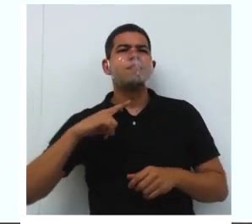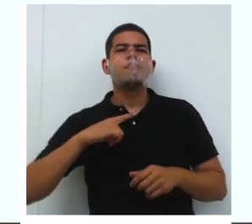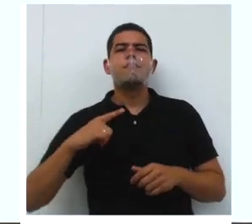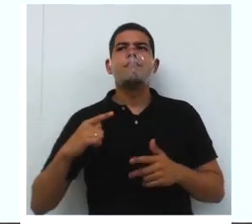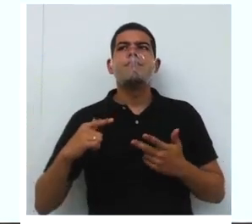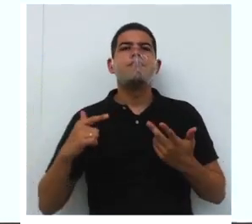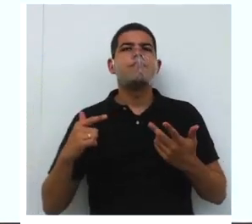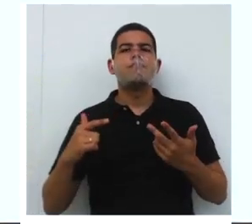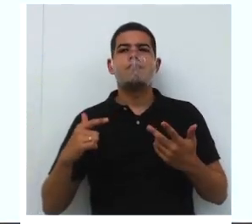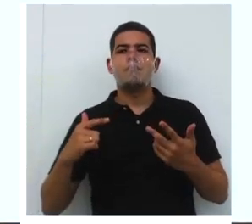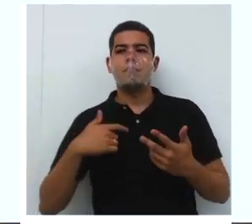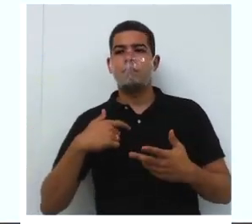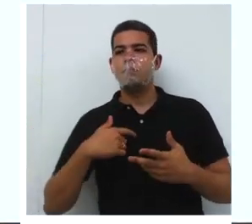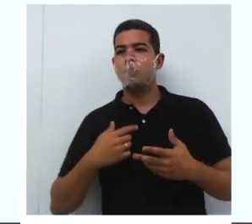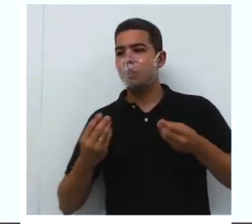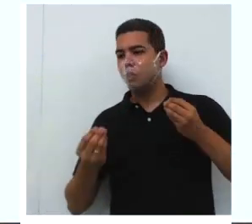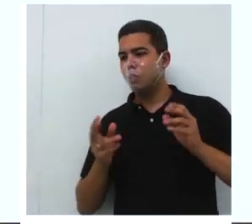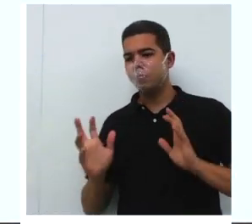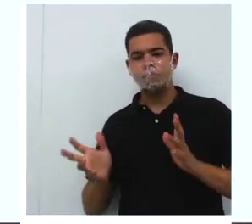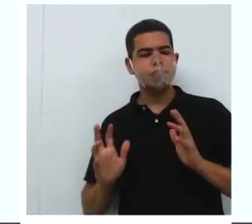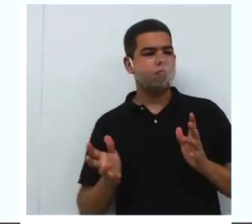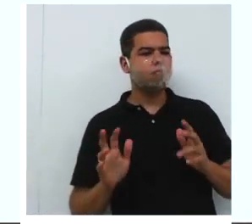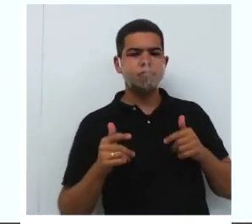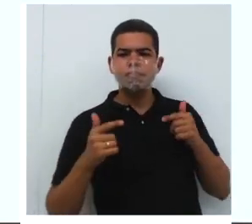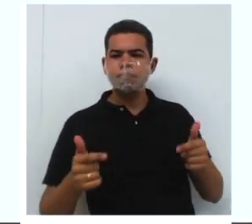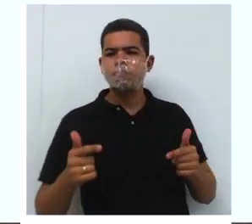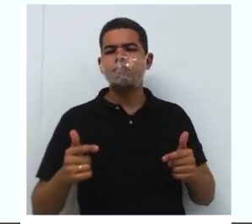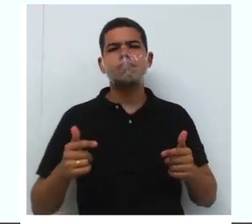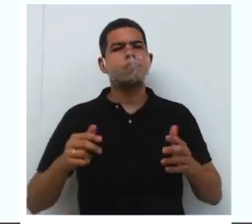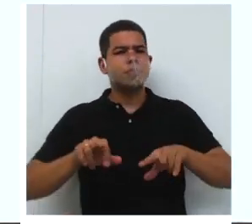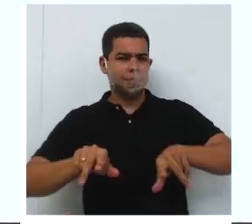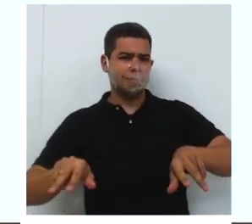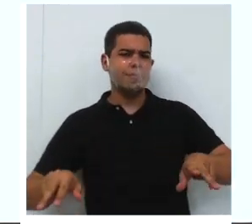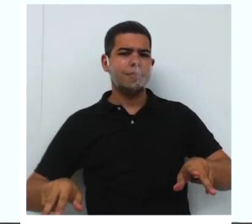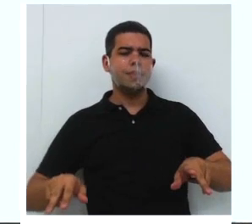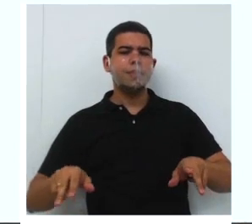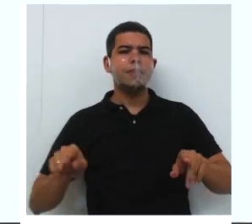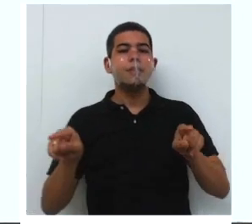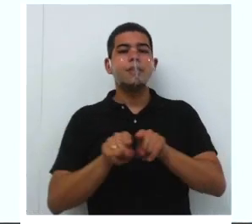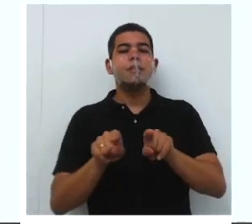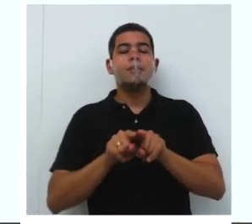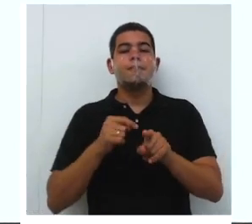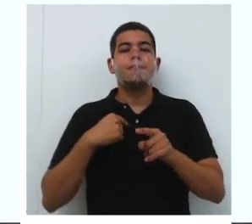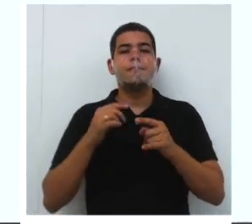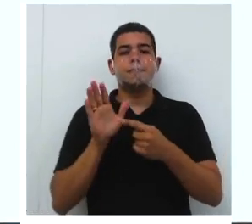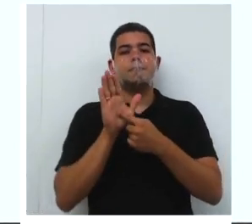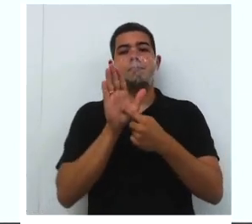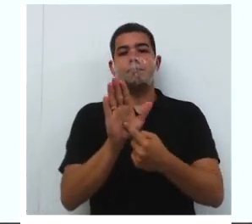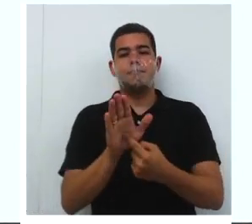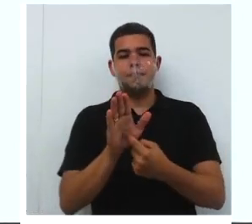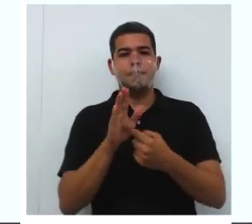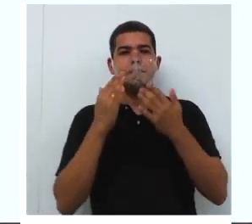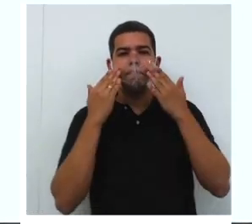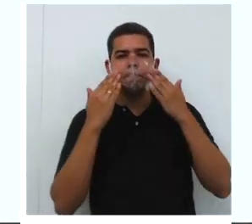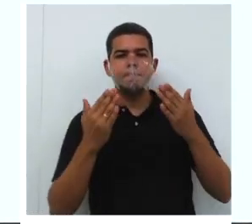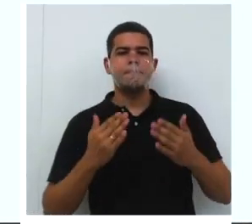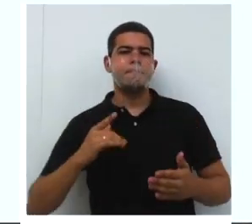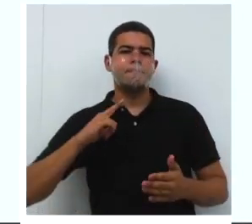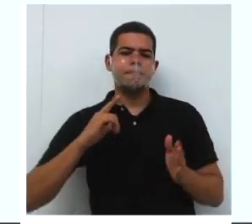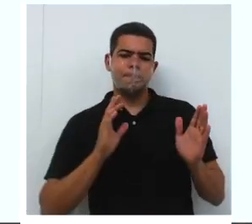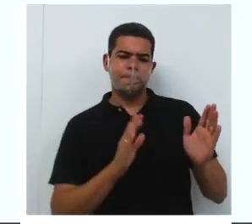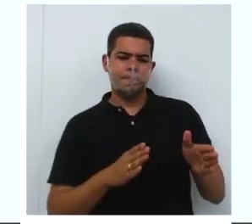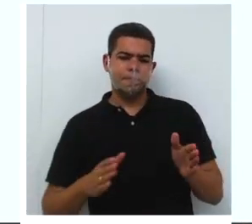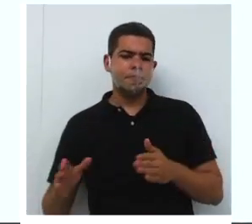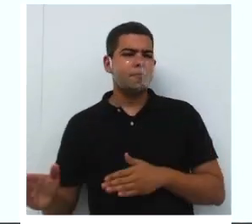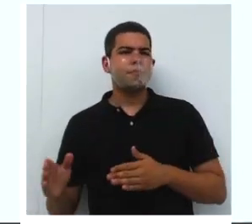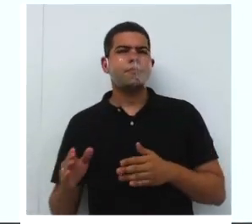jeito, uma postura de agir e o quê? De se apresentar. Por quê? Nós temos um código de